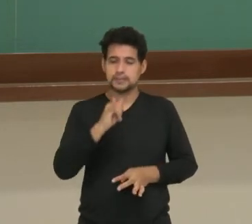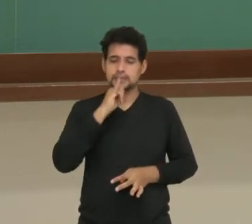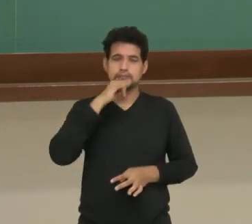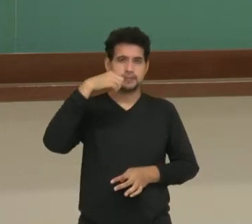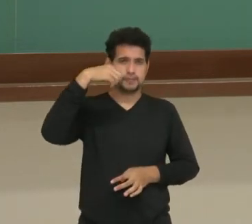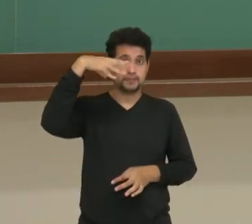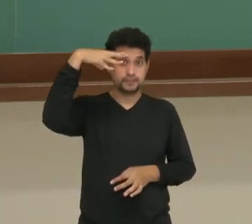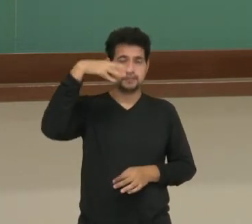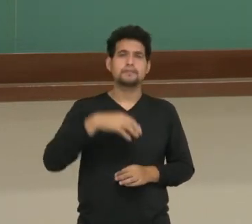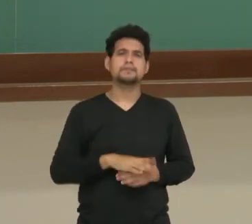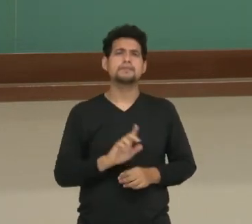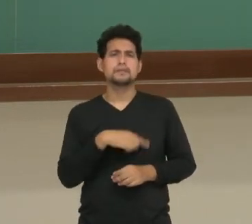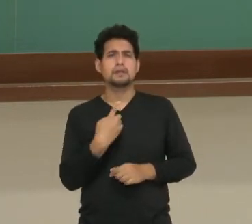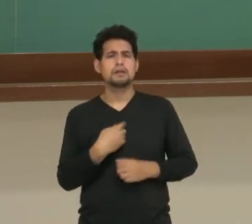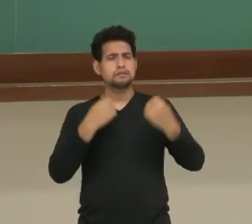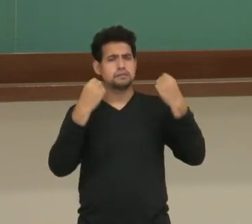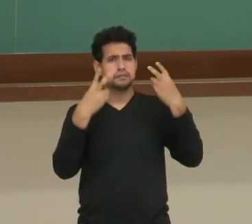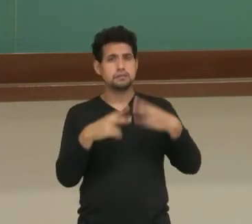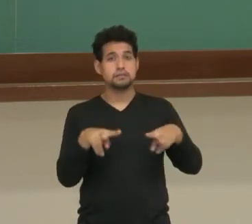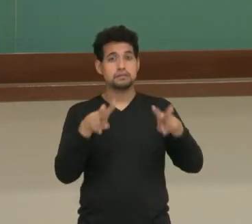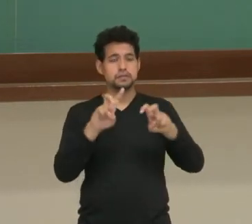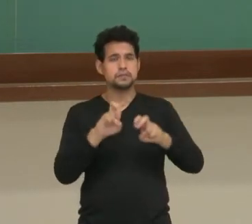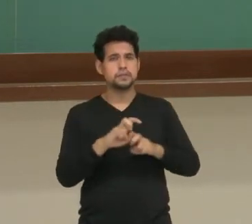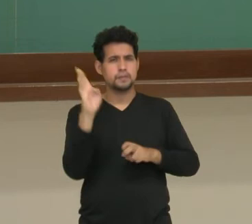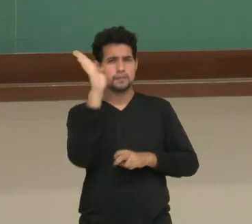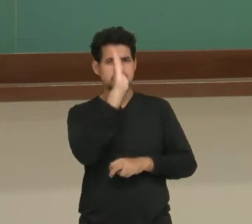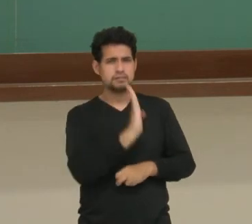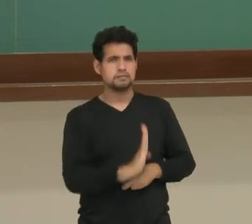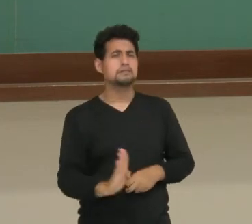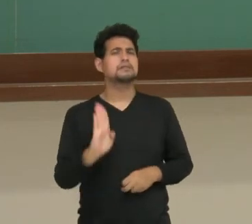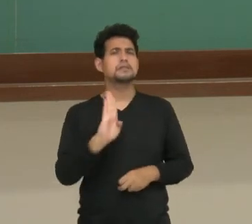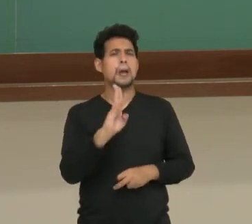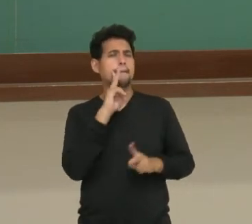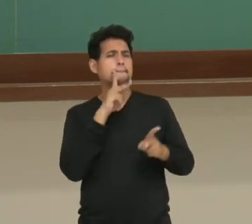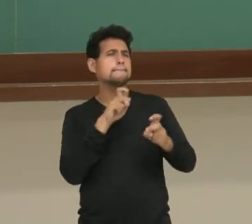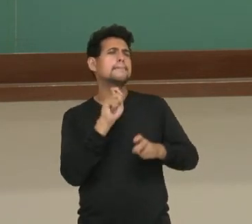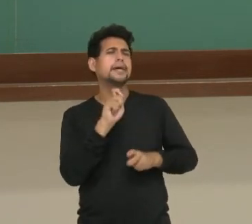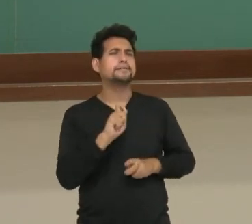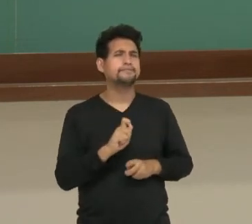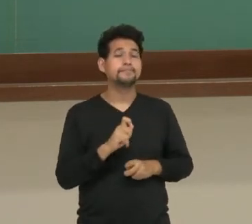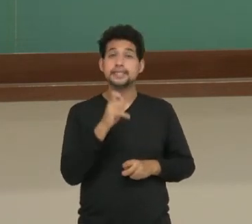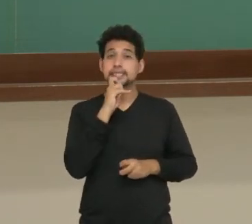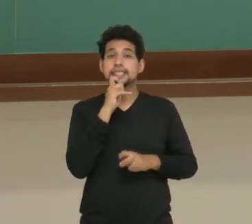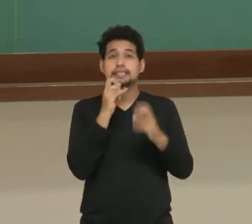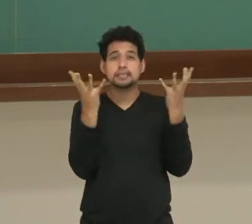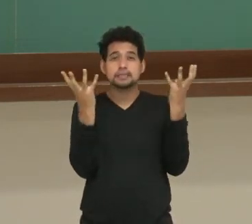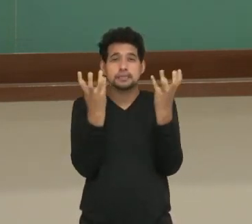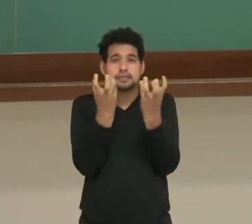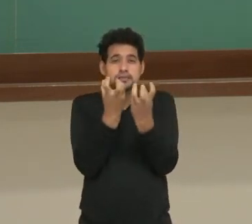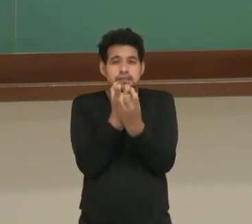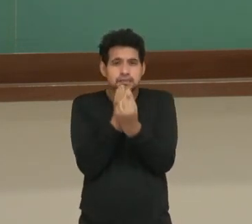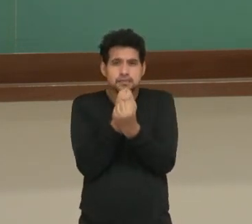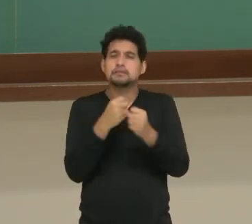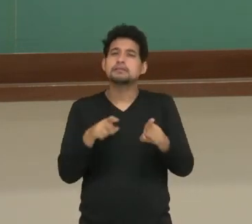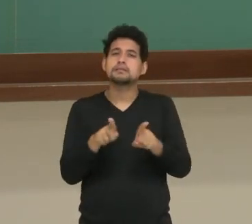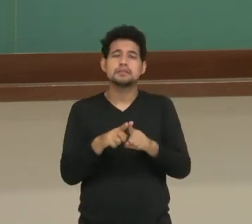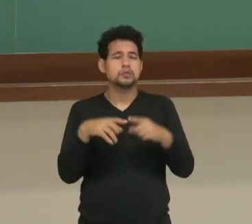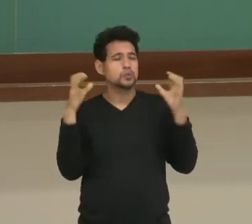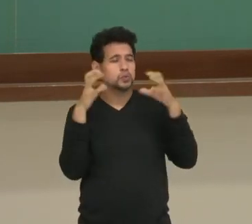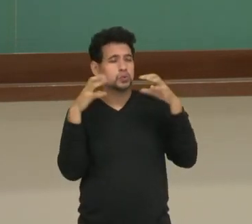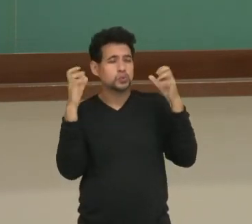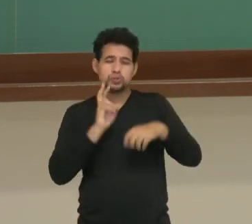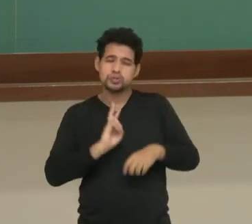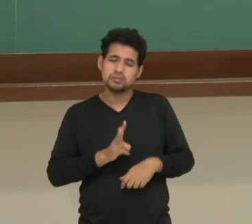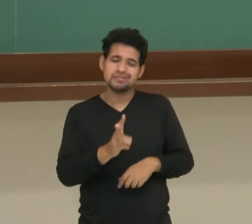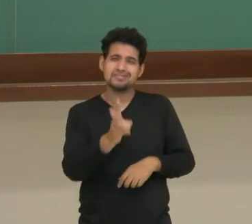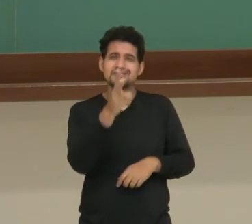E quando falamos isso a nível de Brasil, percebe-se que quando ocorrem os períodos de estiagem, longos períodos sem chuvas,